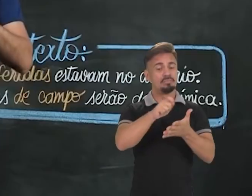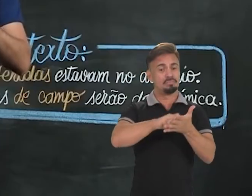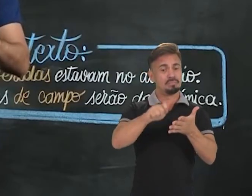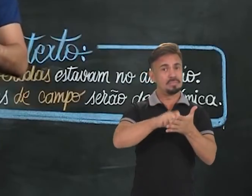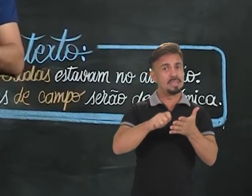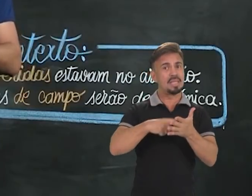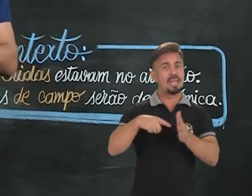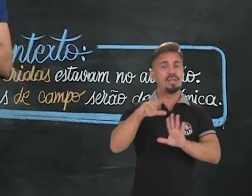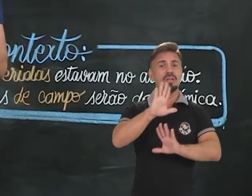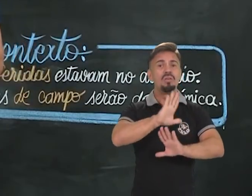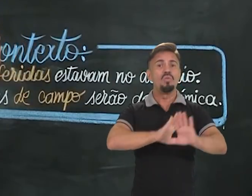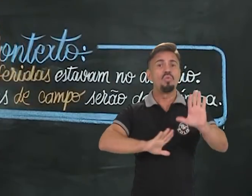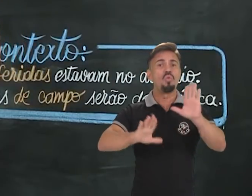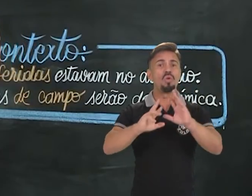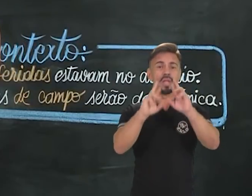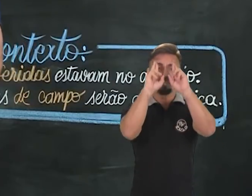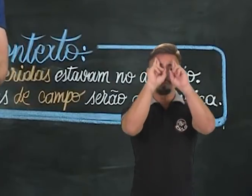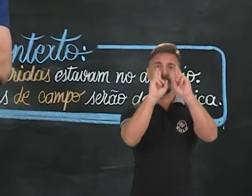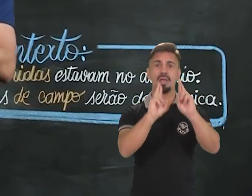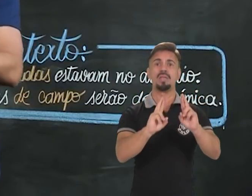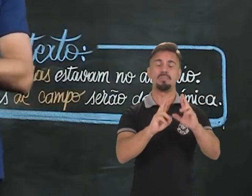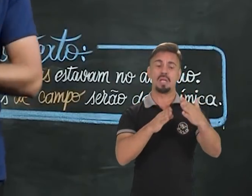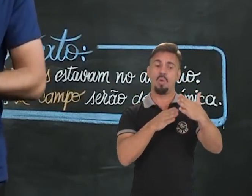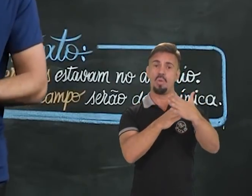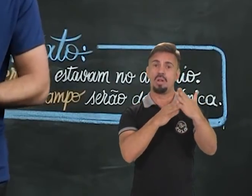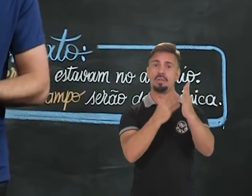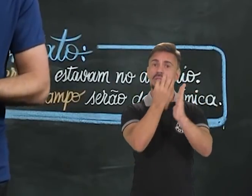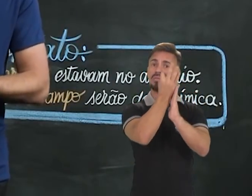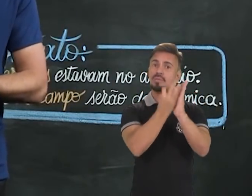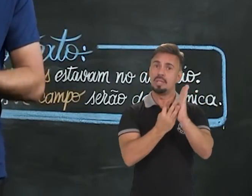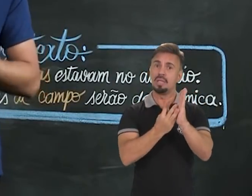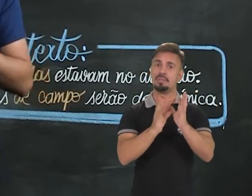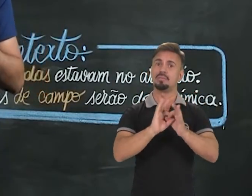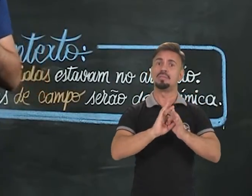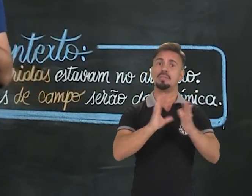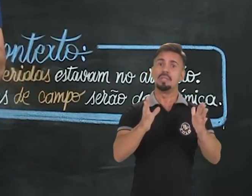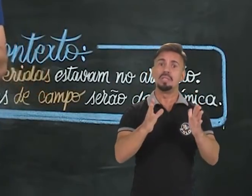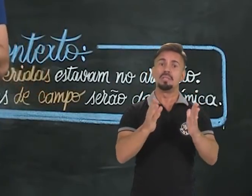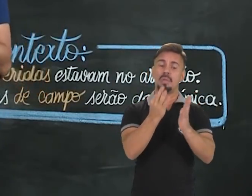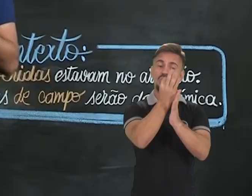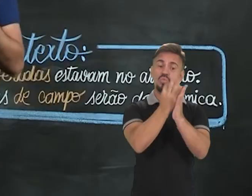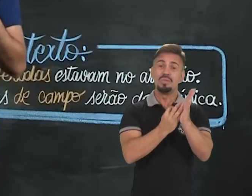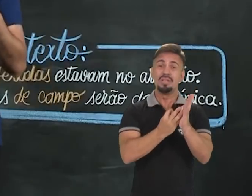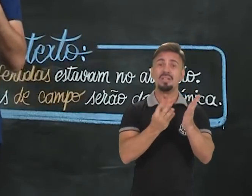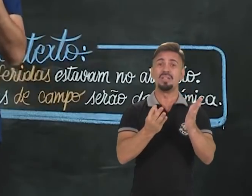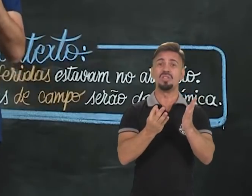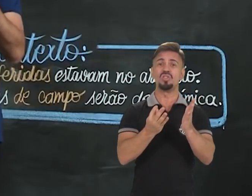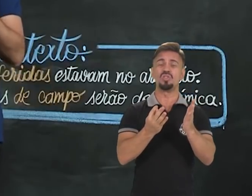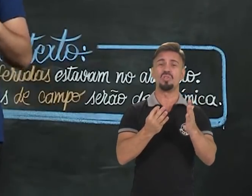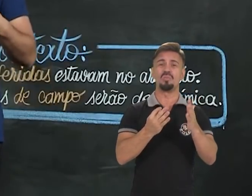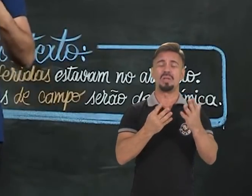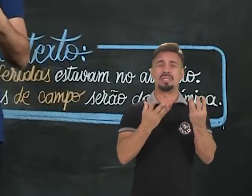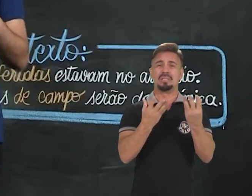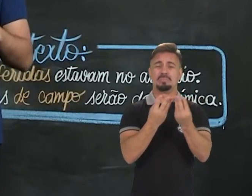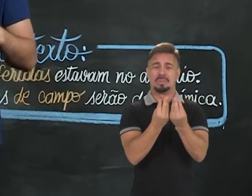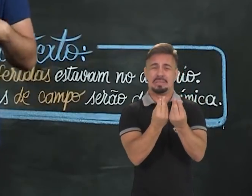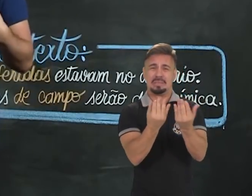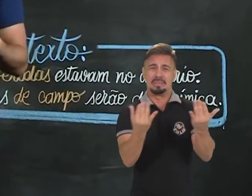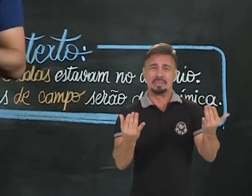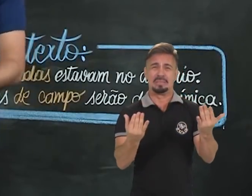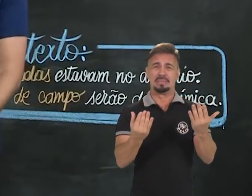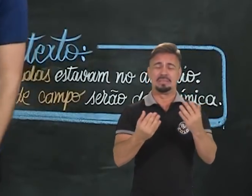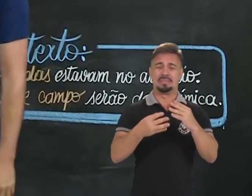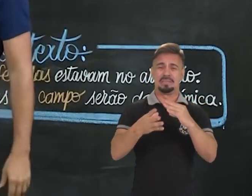preciso que você tenha todo um cuidado para respeitar o limite que o texto permite a você, para que o texto não se torne um texto enfeitado, exagerado,